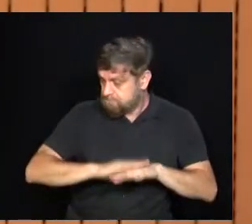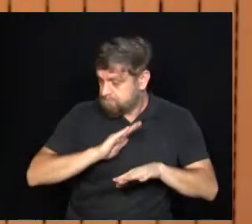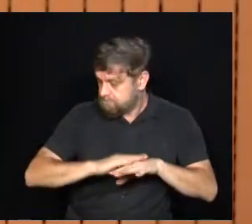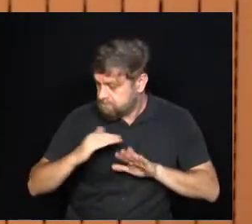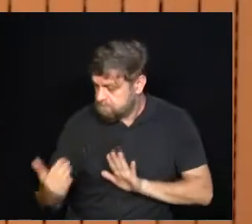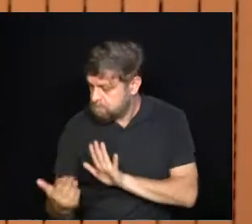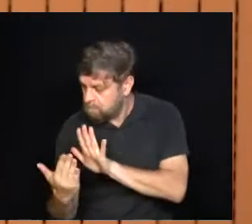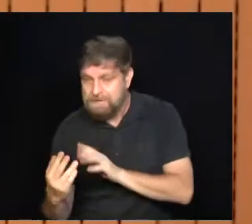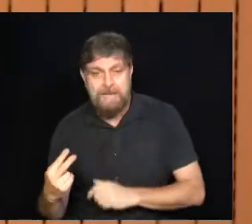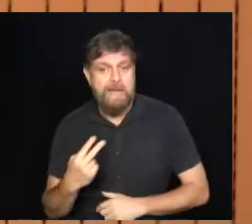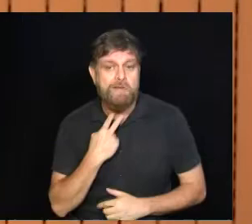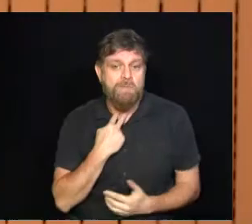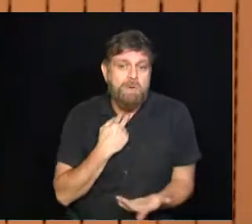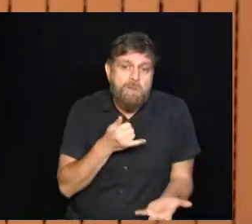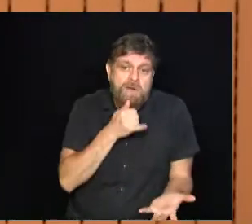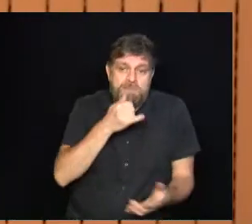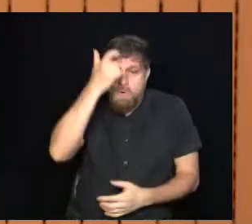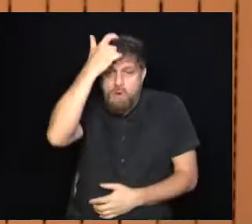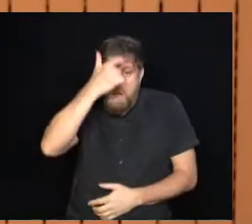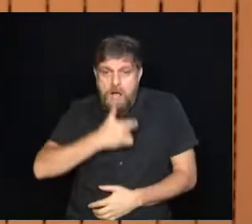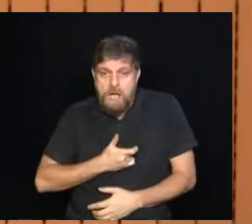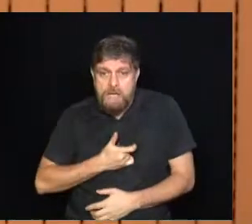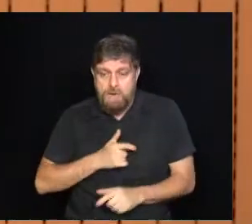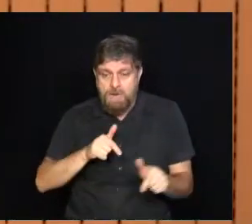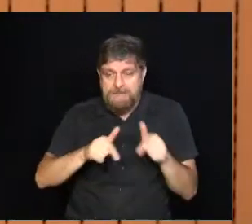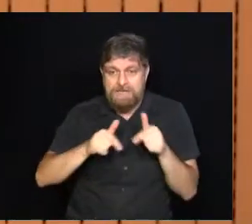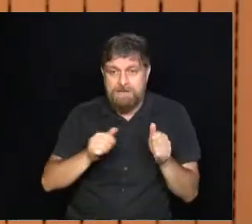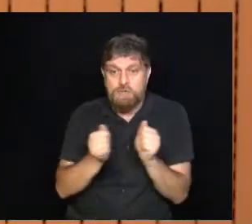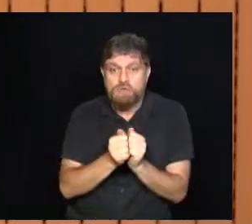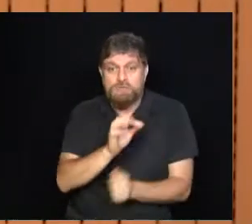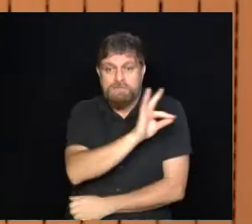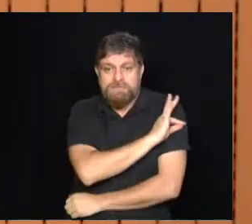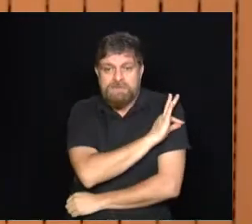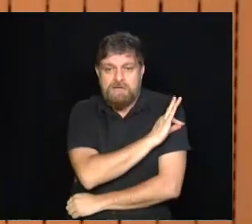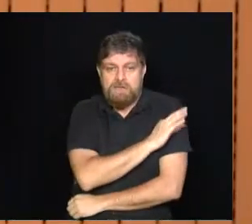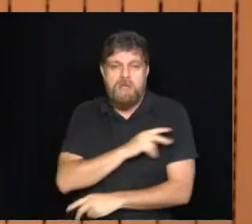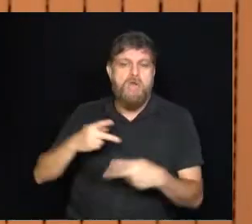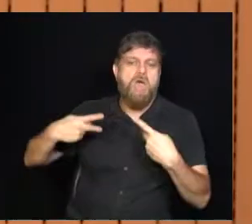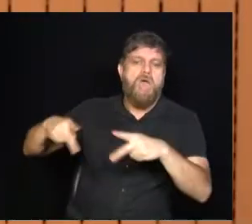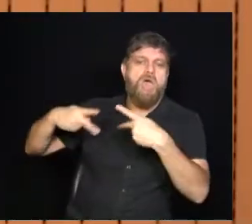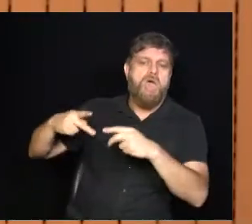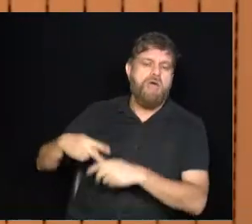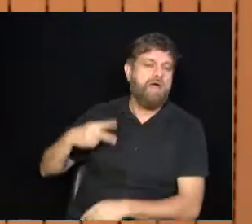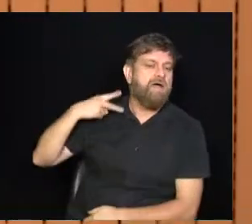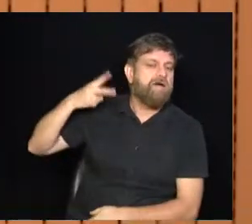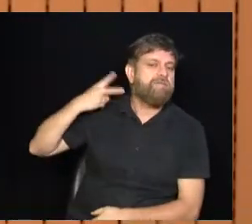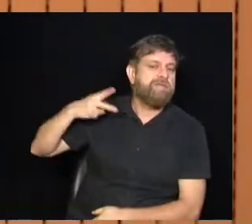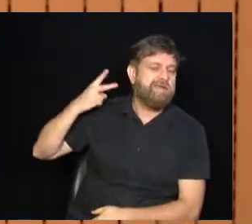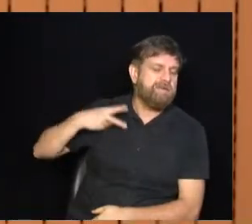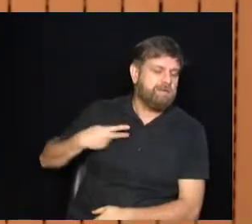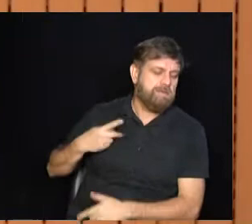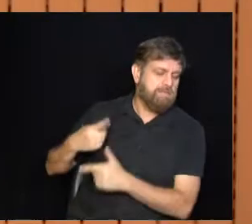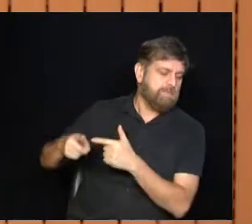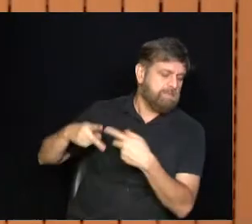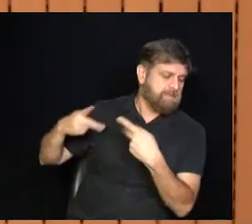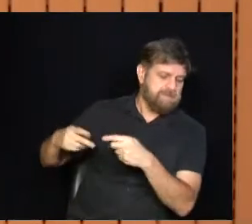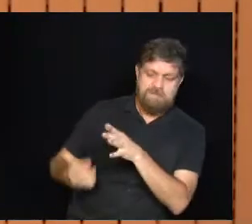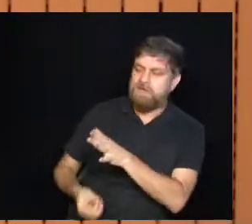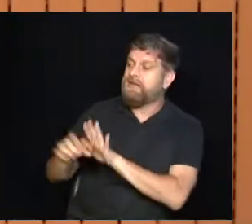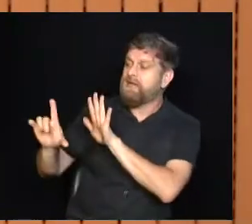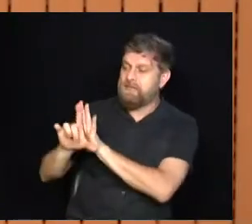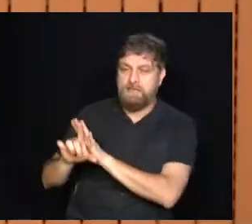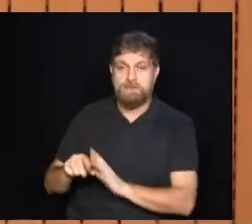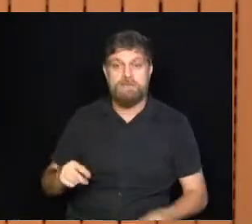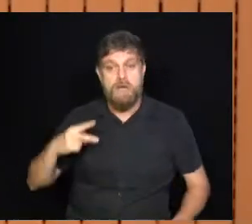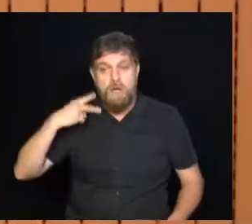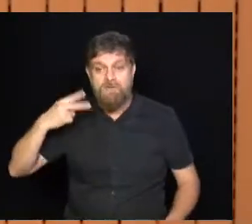não podemos, por exemplo, eu que estou no executivo, dizer, não, isso é problema do legislativo, ele que faça alguma lei. O legislativo, por